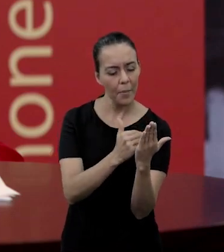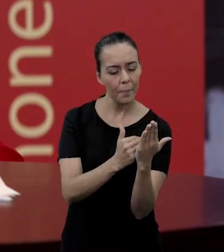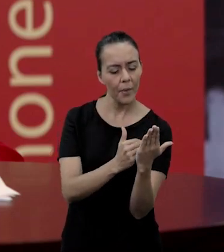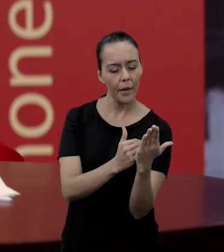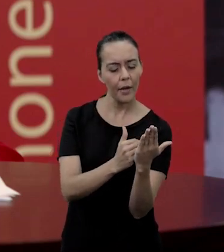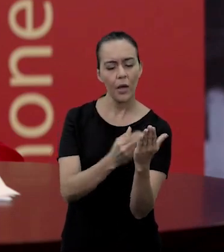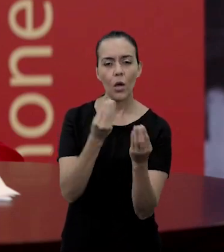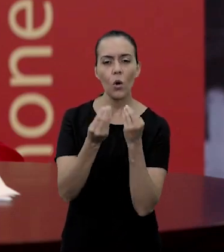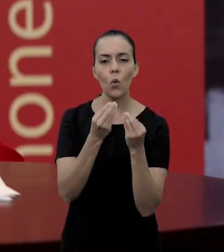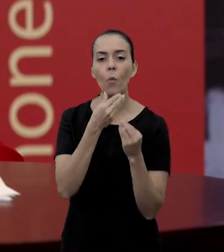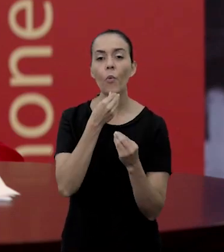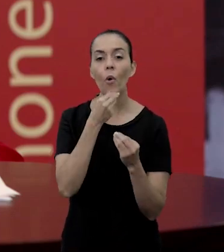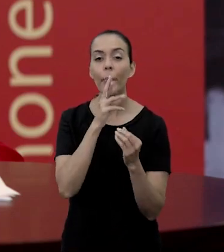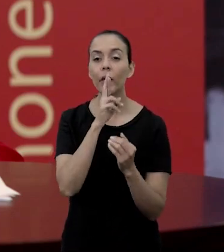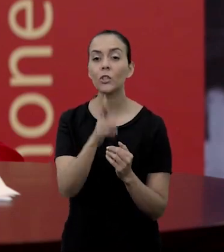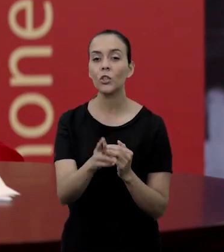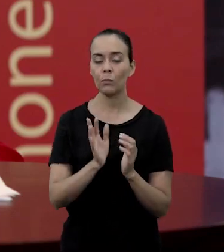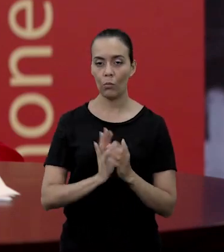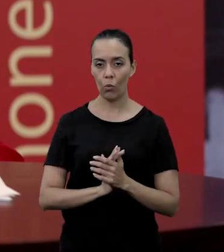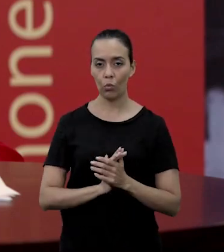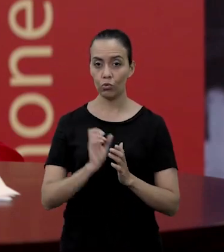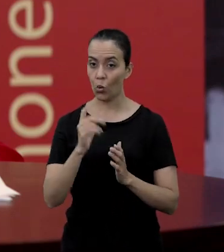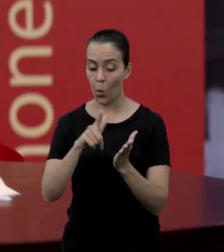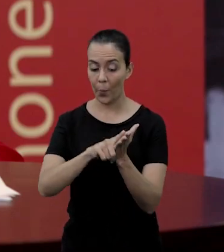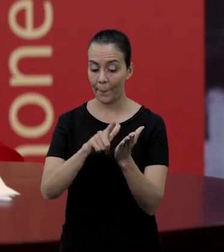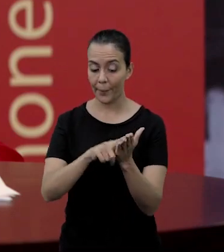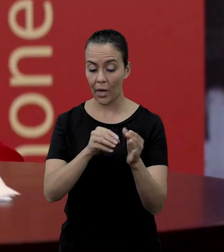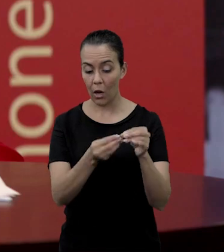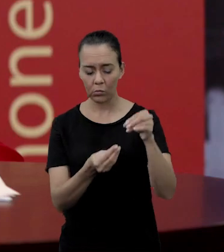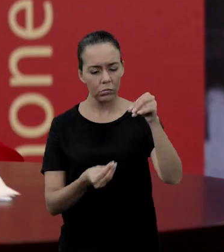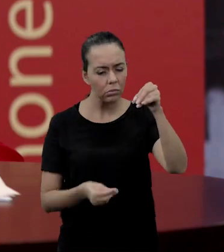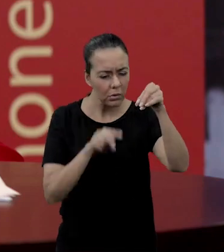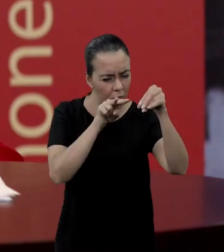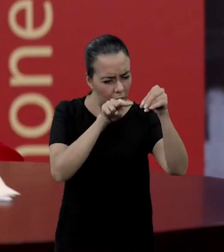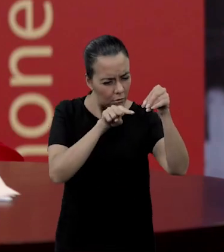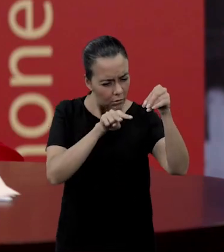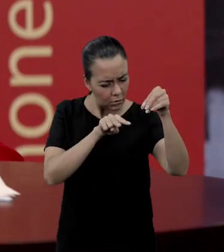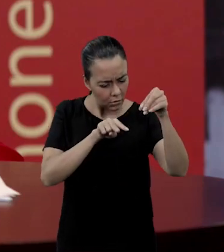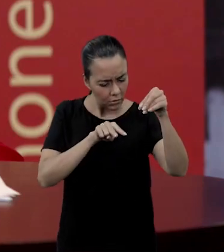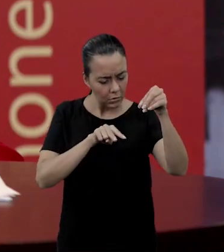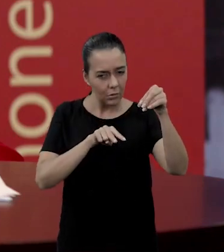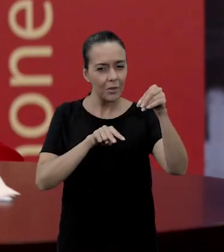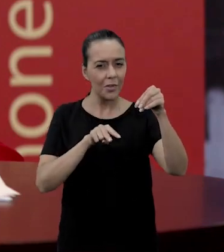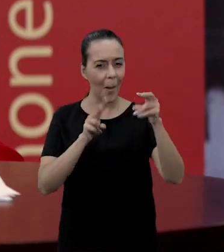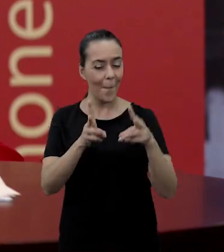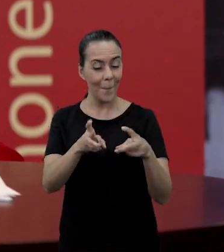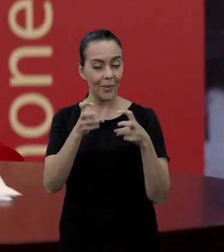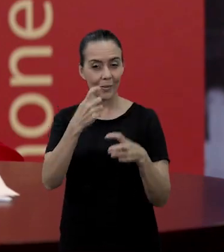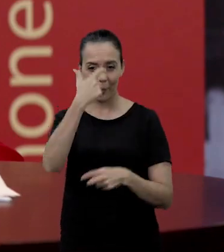modo como ele responde às perguntas, por um documento ao qual ela teve acesso de uma